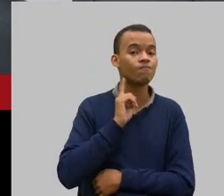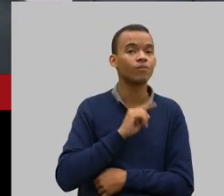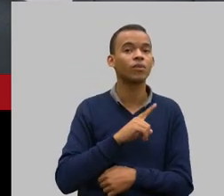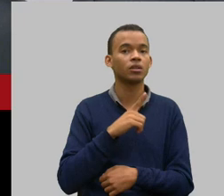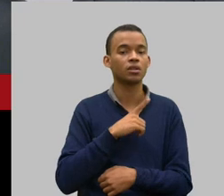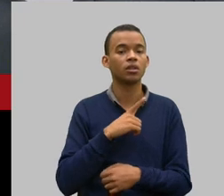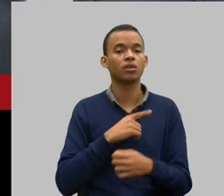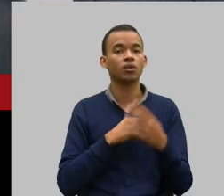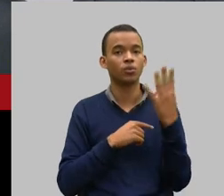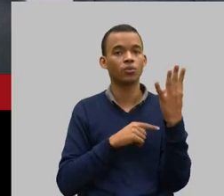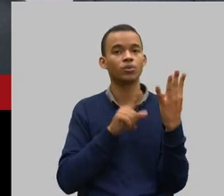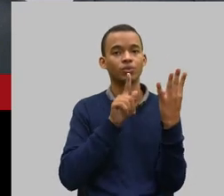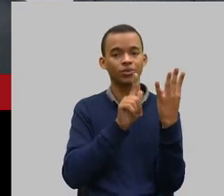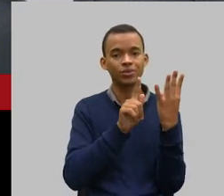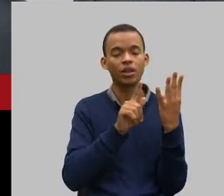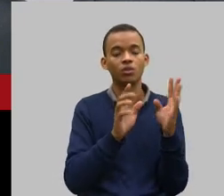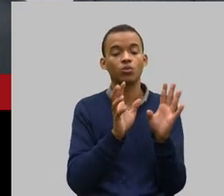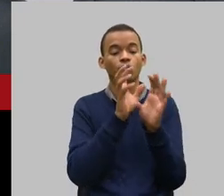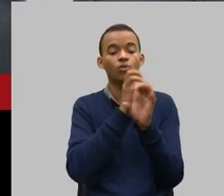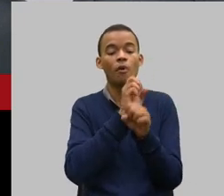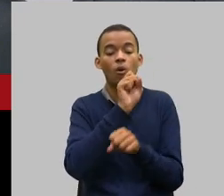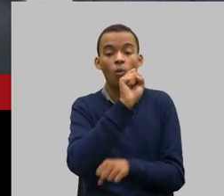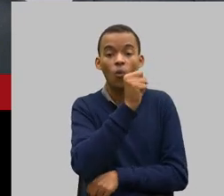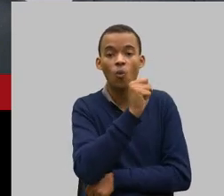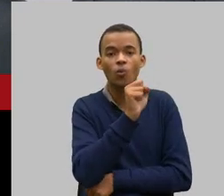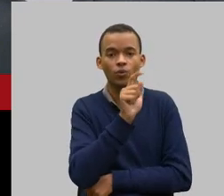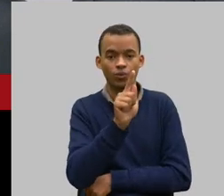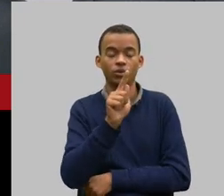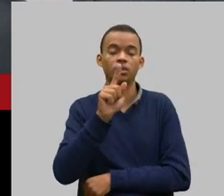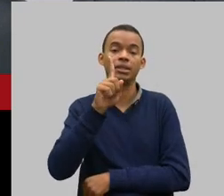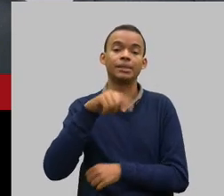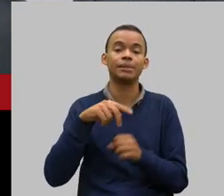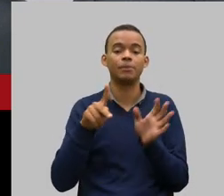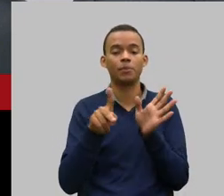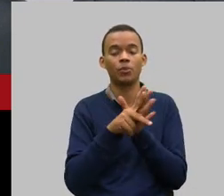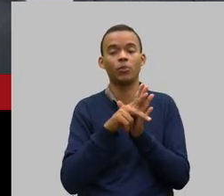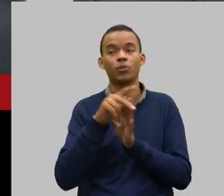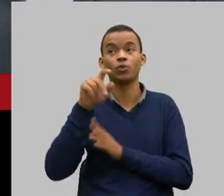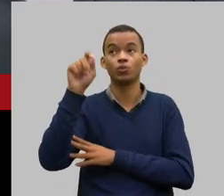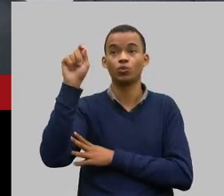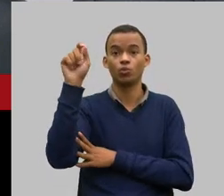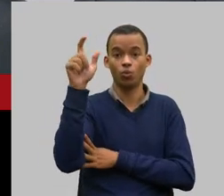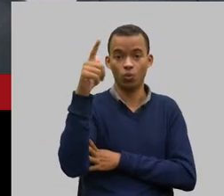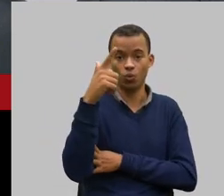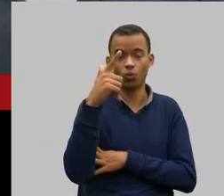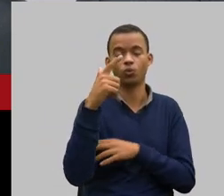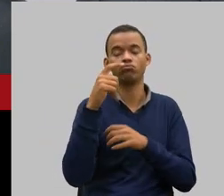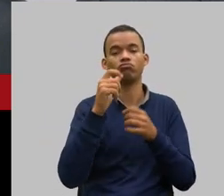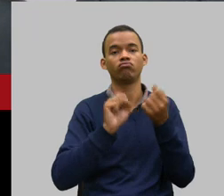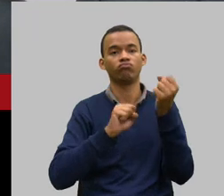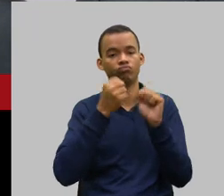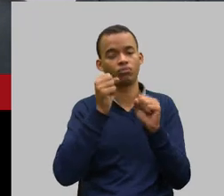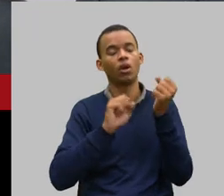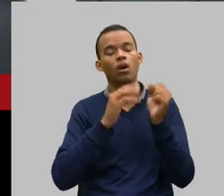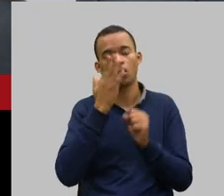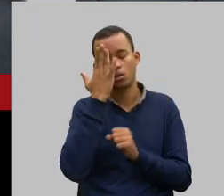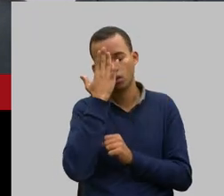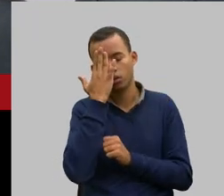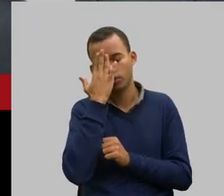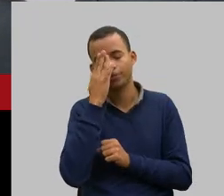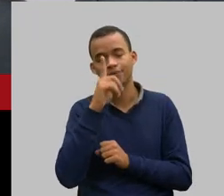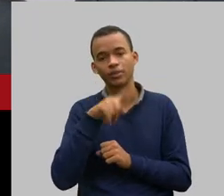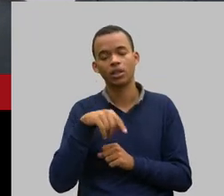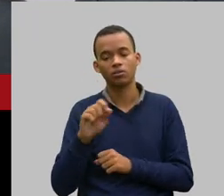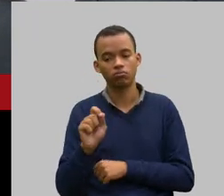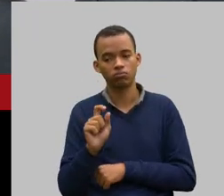temos mais de 8 GB de energia solar fotovoltaica então isso para nós é muito caro e eu gostaria que o